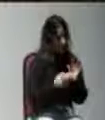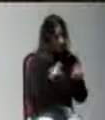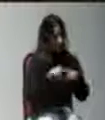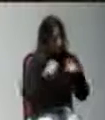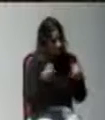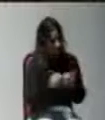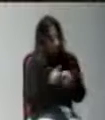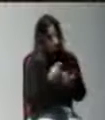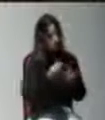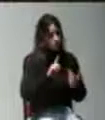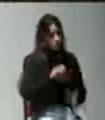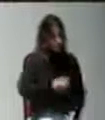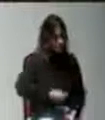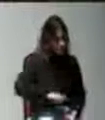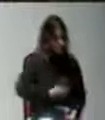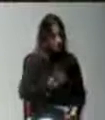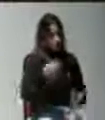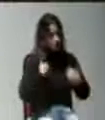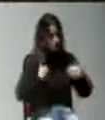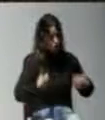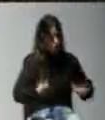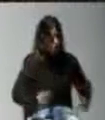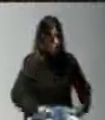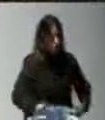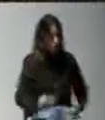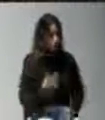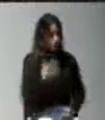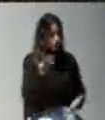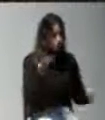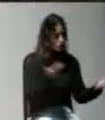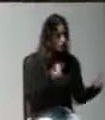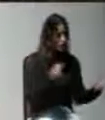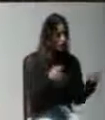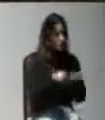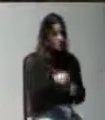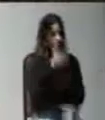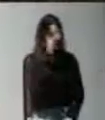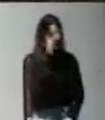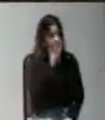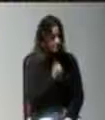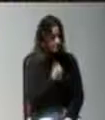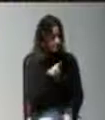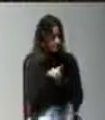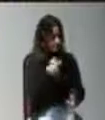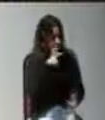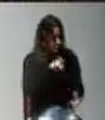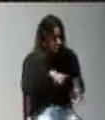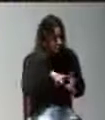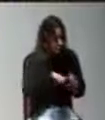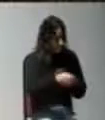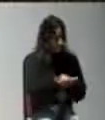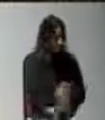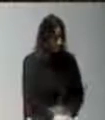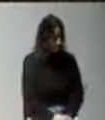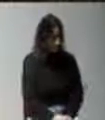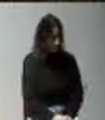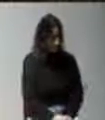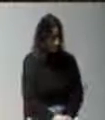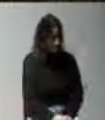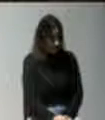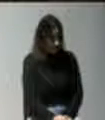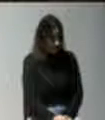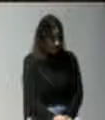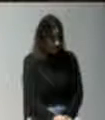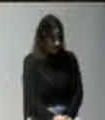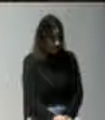questões de gênero, corpos indesejáveis, jovens, crianças que não se ajustam. Os grupos de artistas